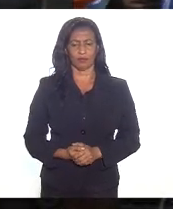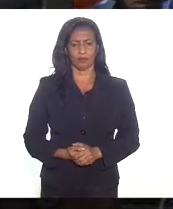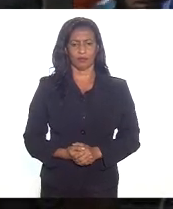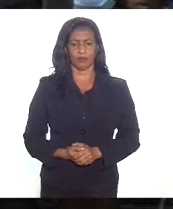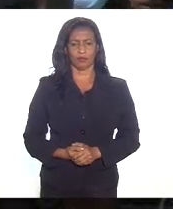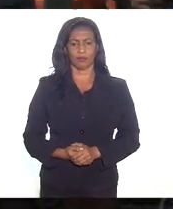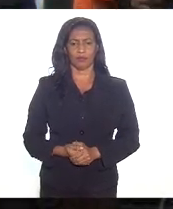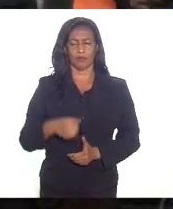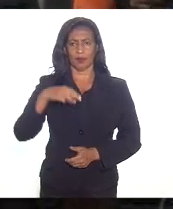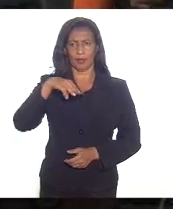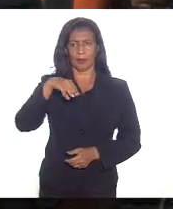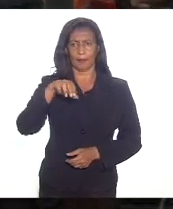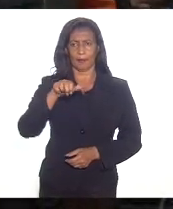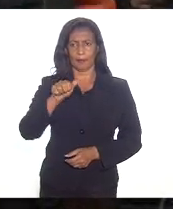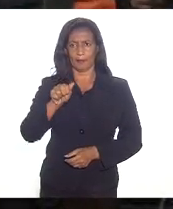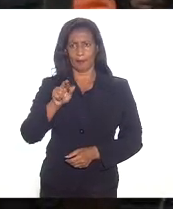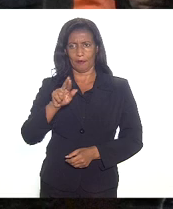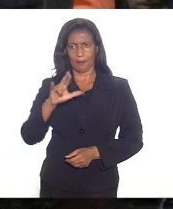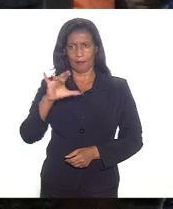Márcio Canella.